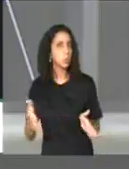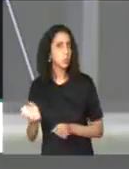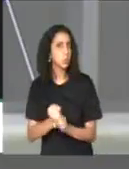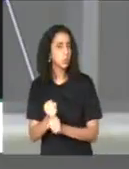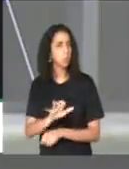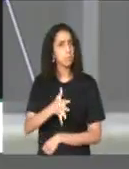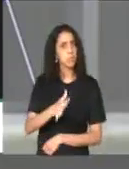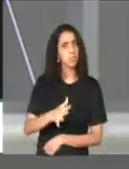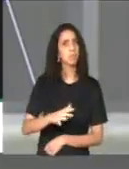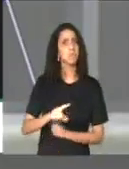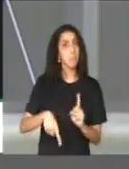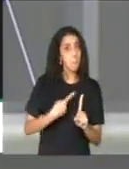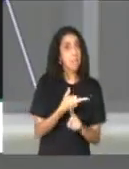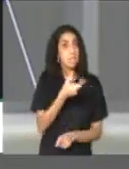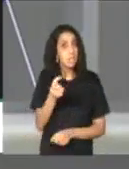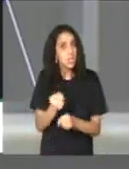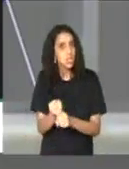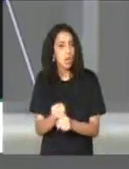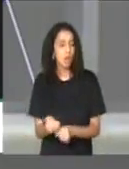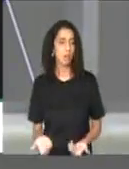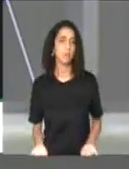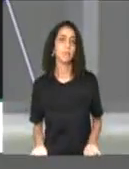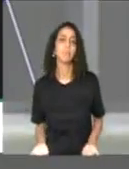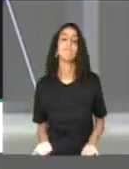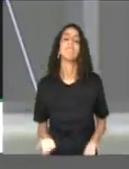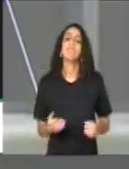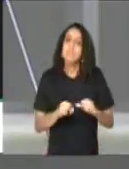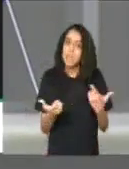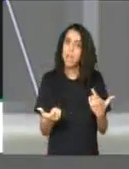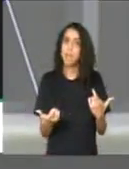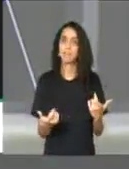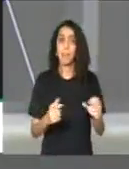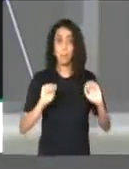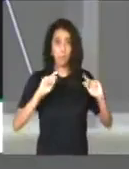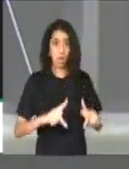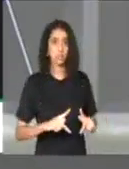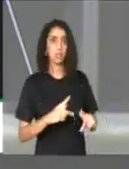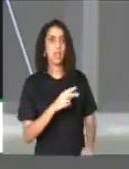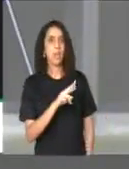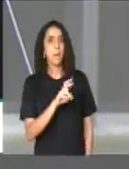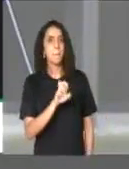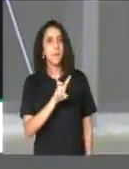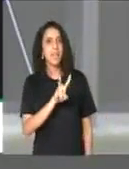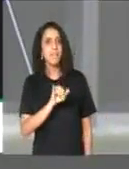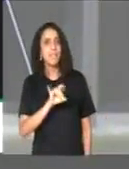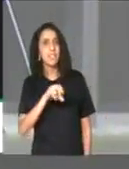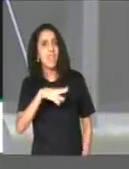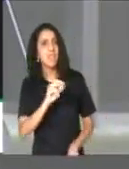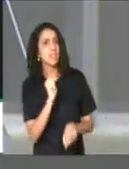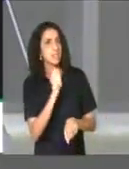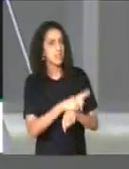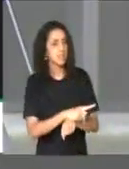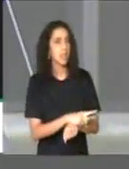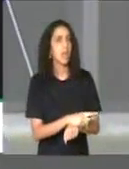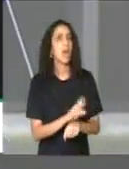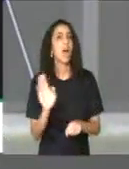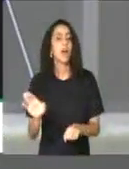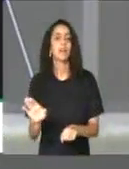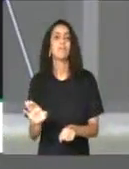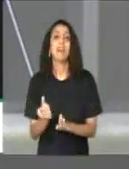menos mais 20 anos. É lógico que a Previdência Social, bem antes, mas bem antes disso,